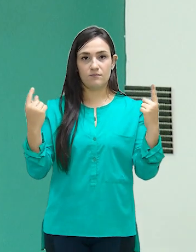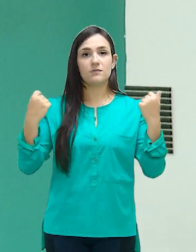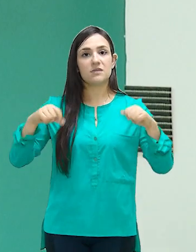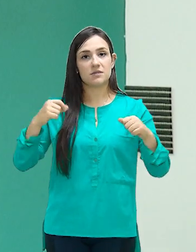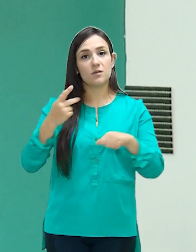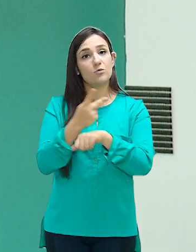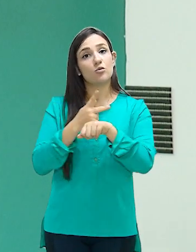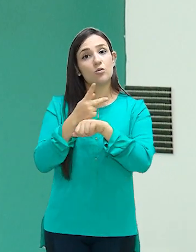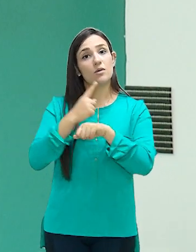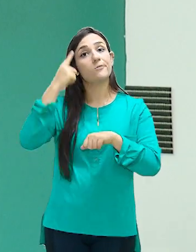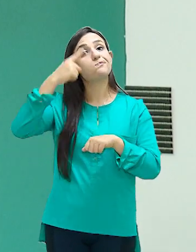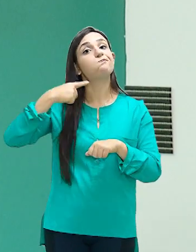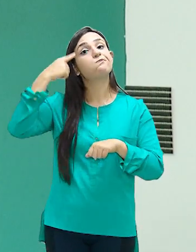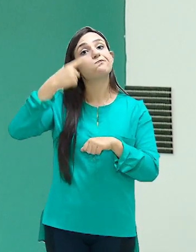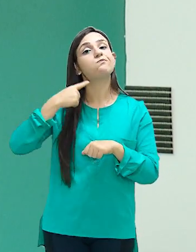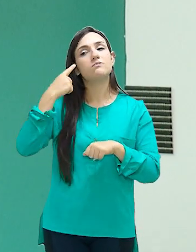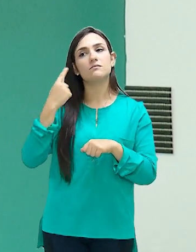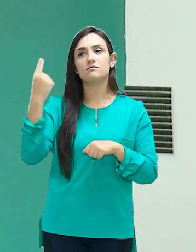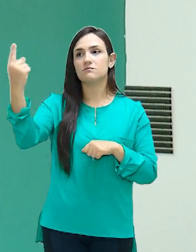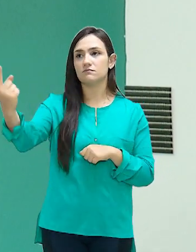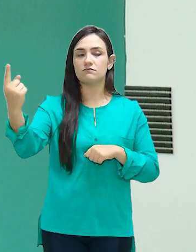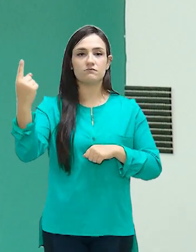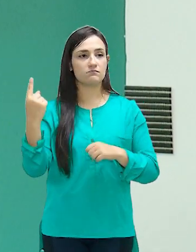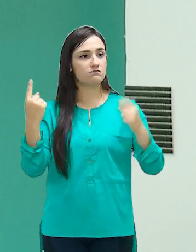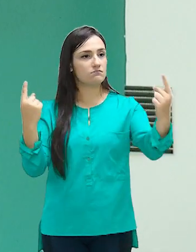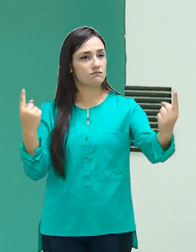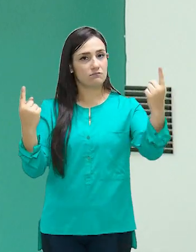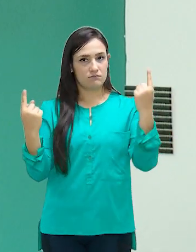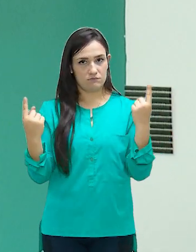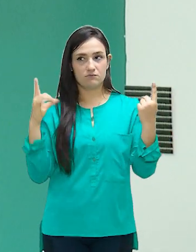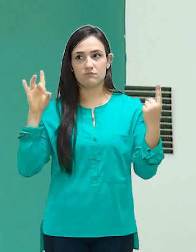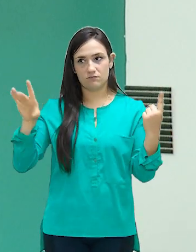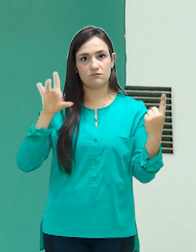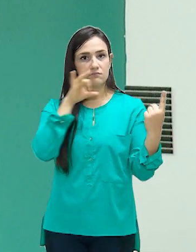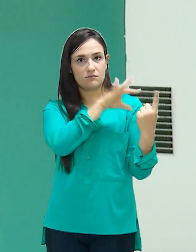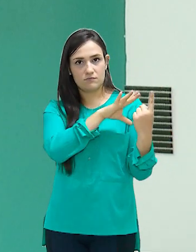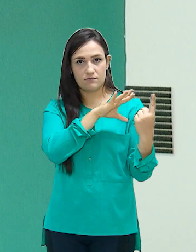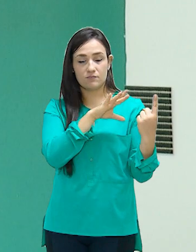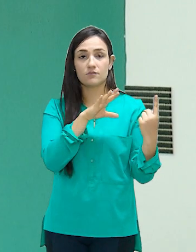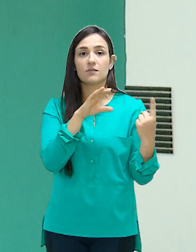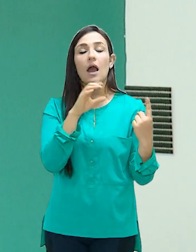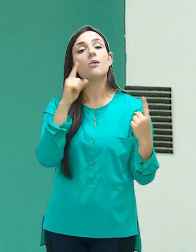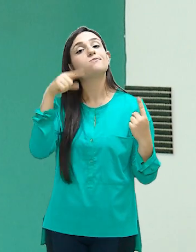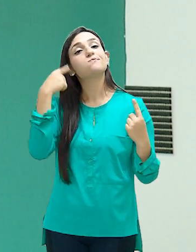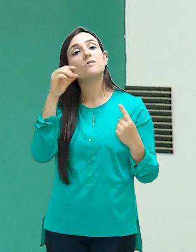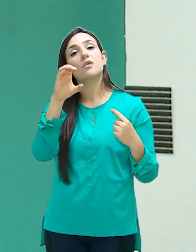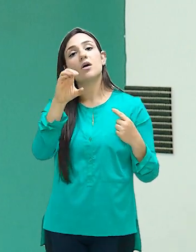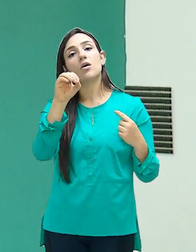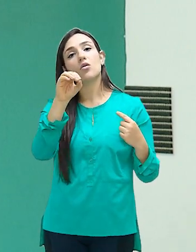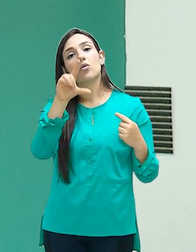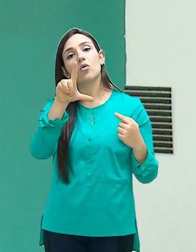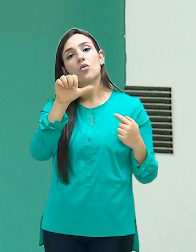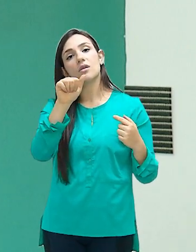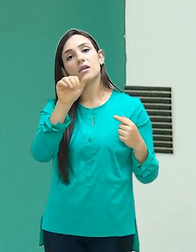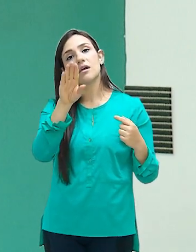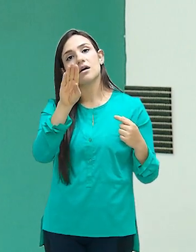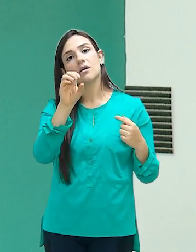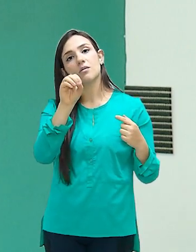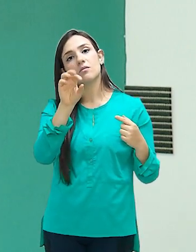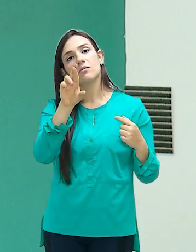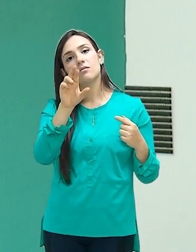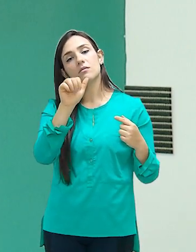advogados colaborativos. Os advogados, eles precisam ter essa formação